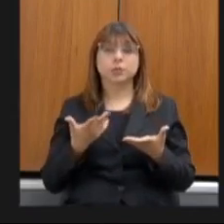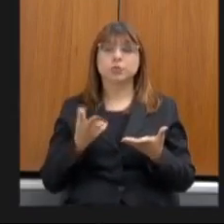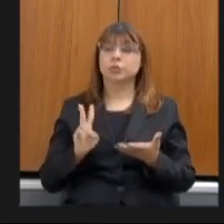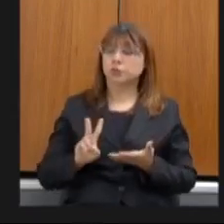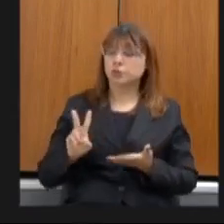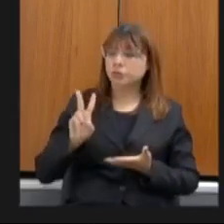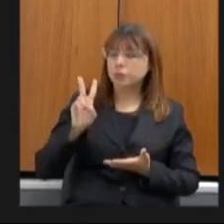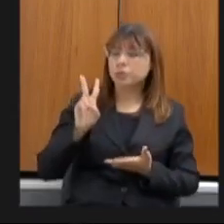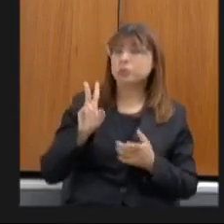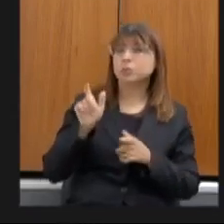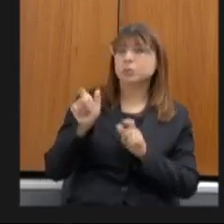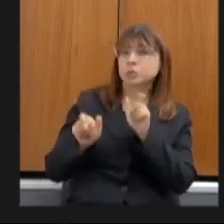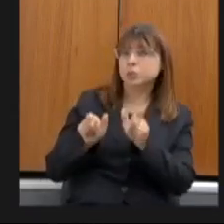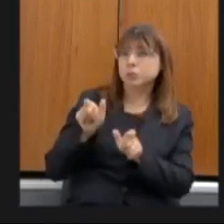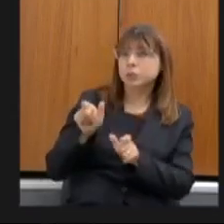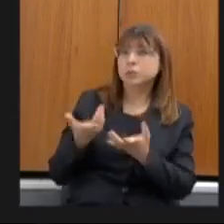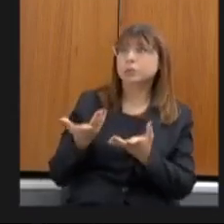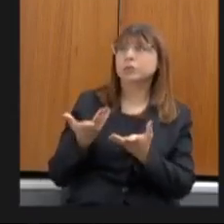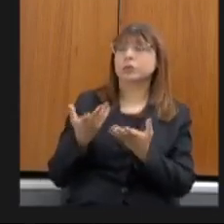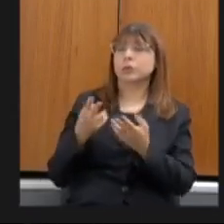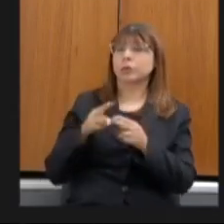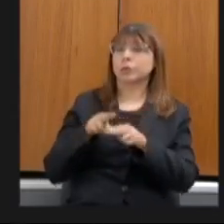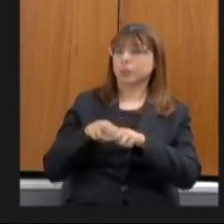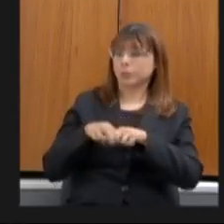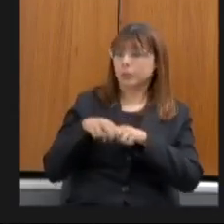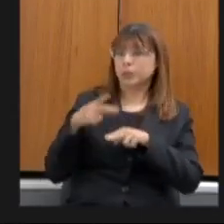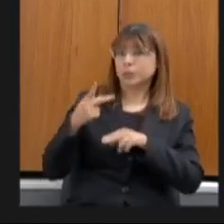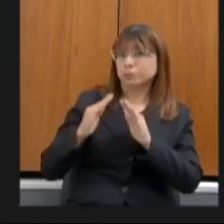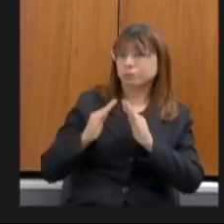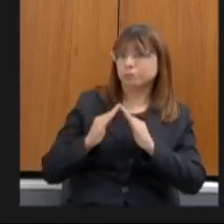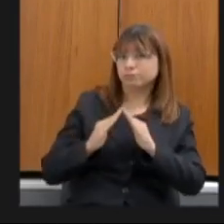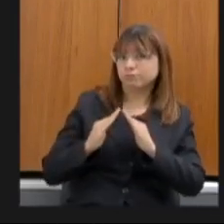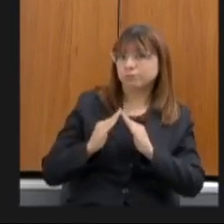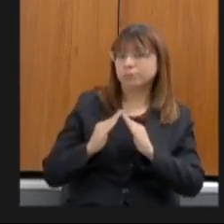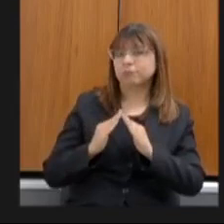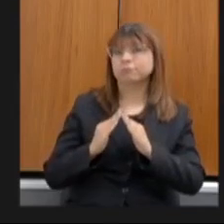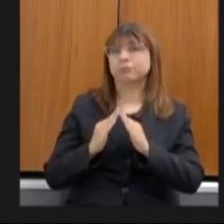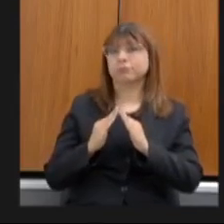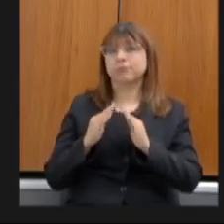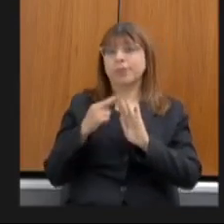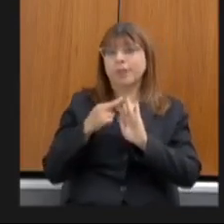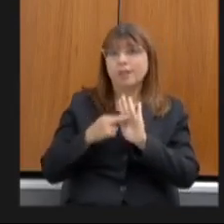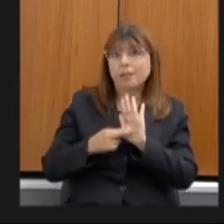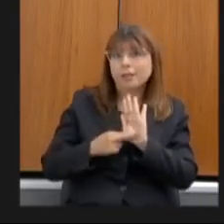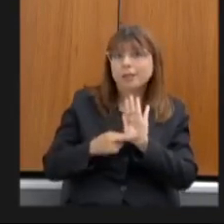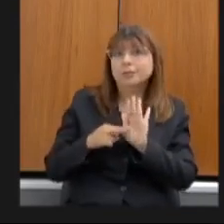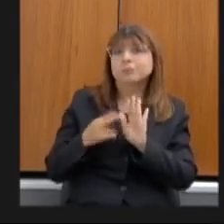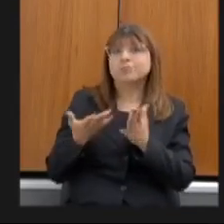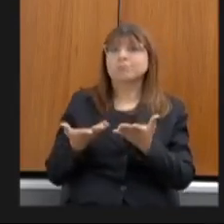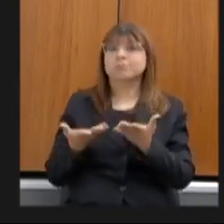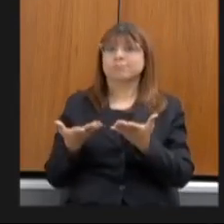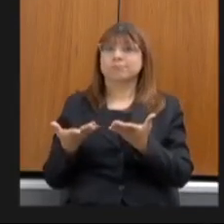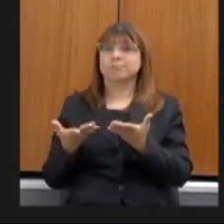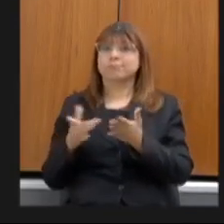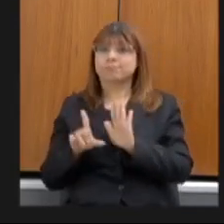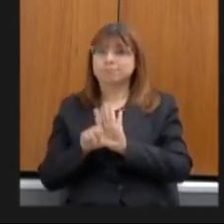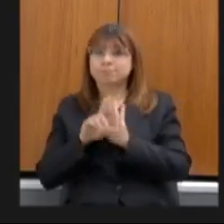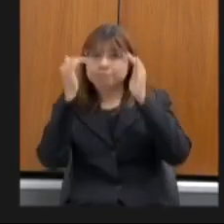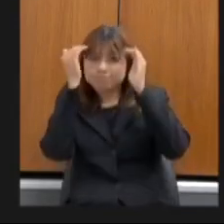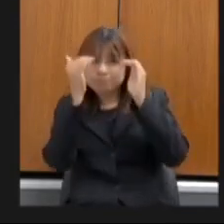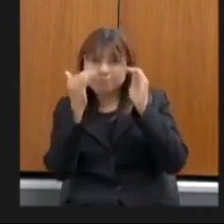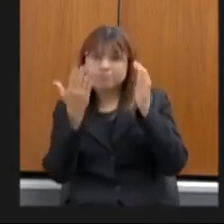a pessoa através da sua moradia através da regra de vassal é isso é de uma importância